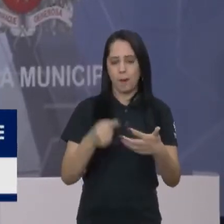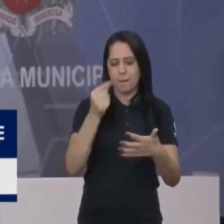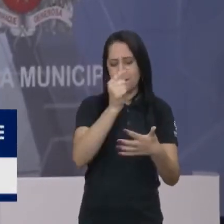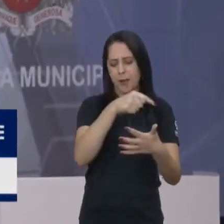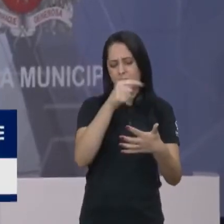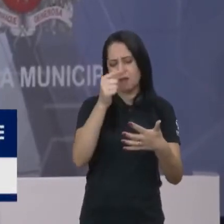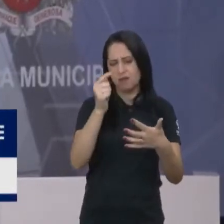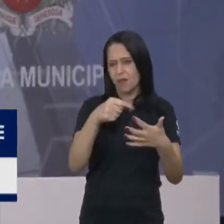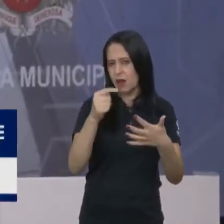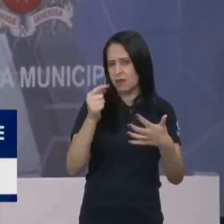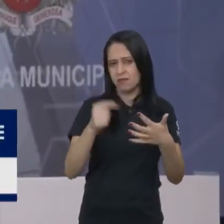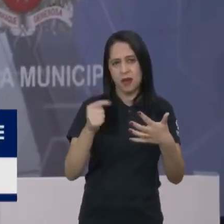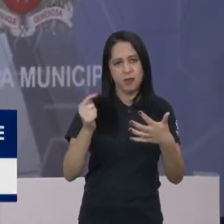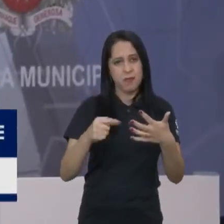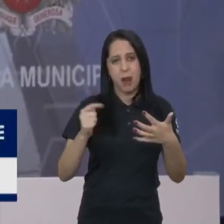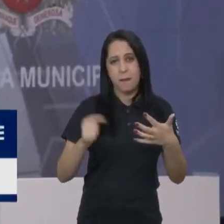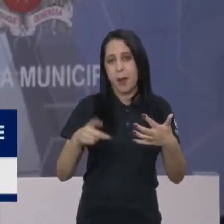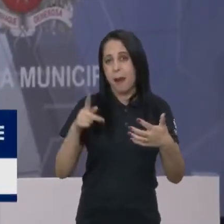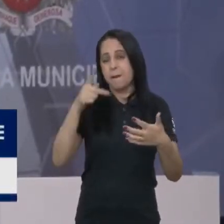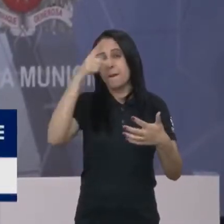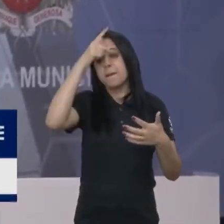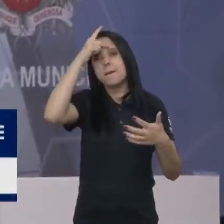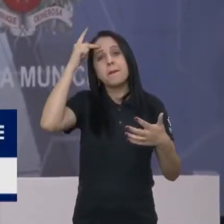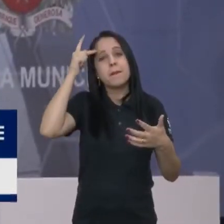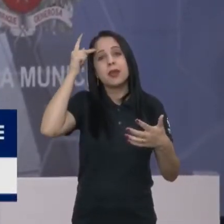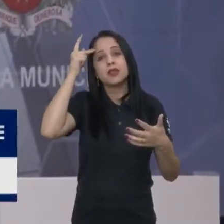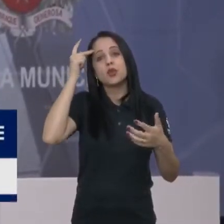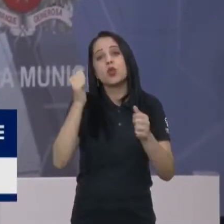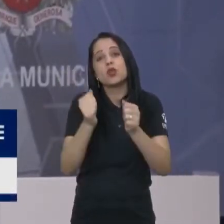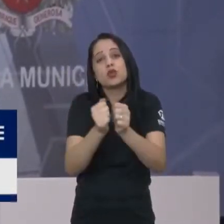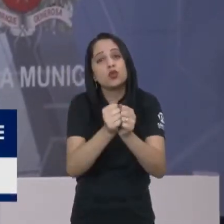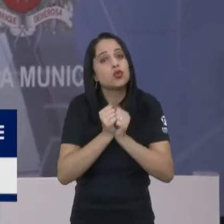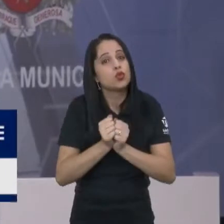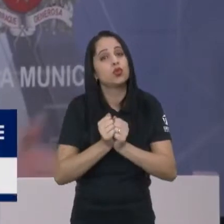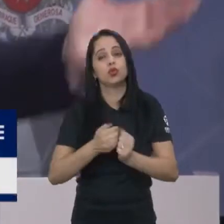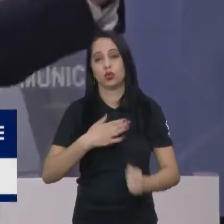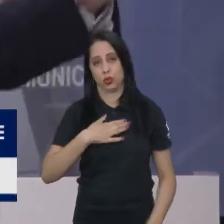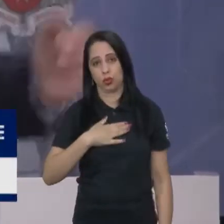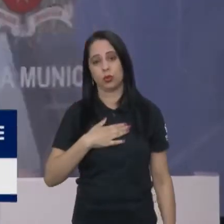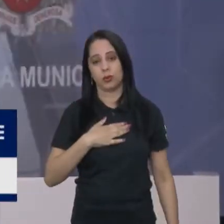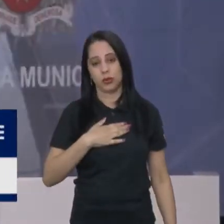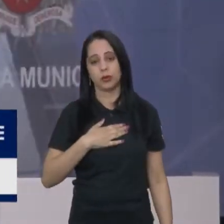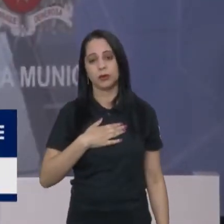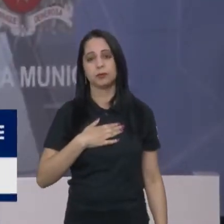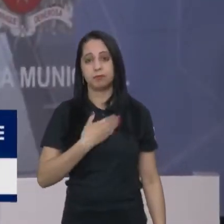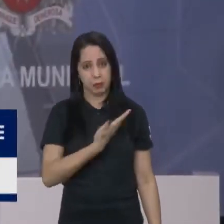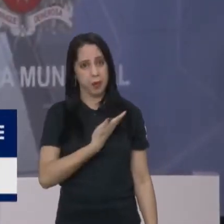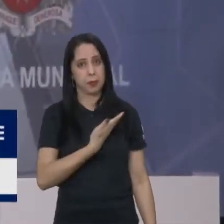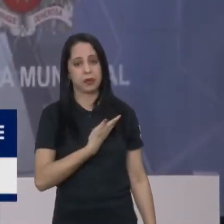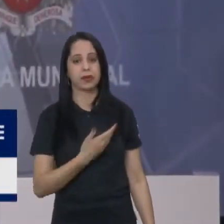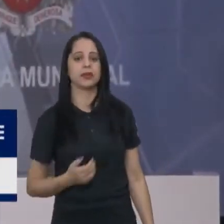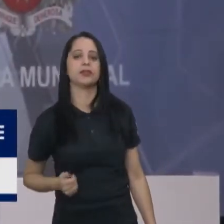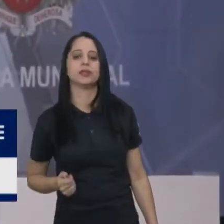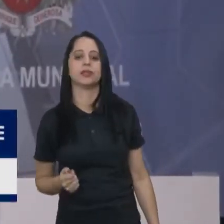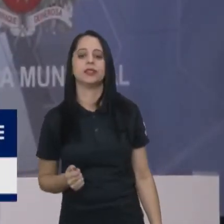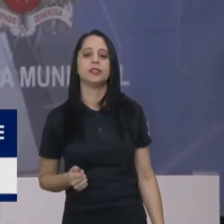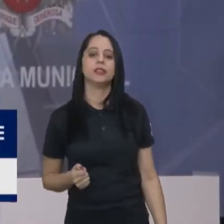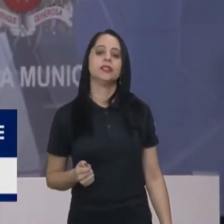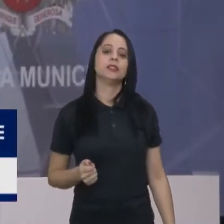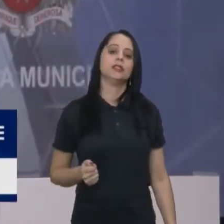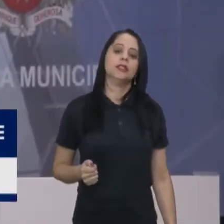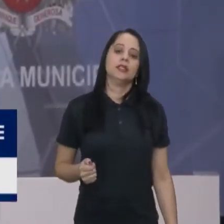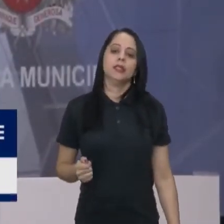do Emanuel, que éramos colegas, uma pessoa, o Ryuji Kojima, teu amigo, né? Que hoje não está mais com a